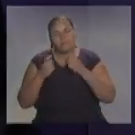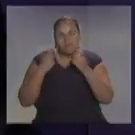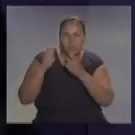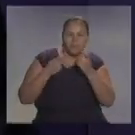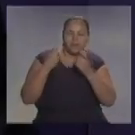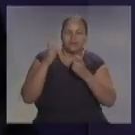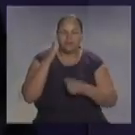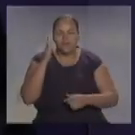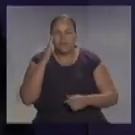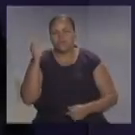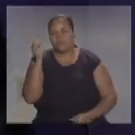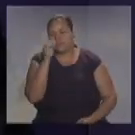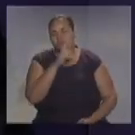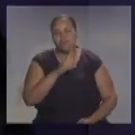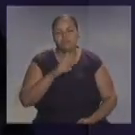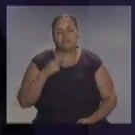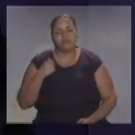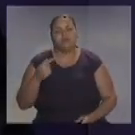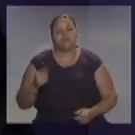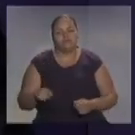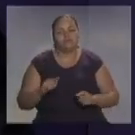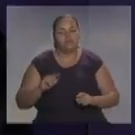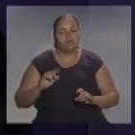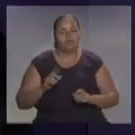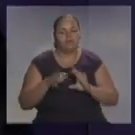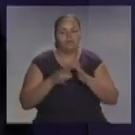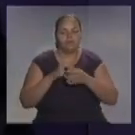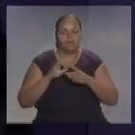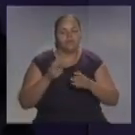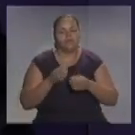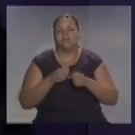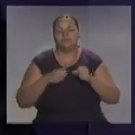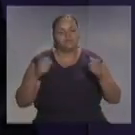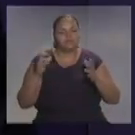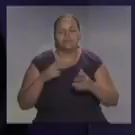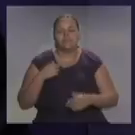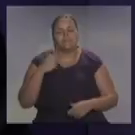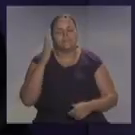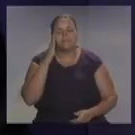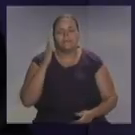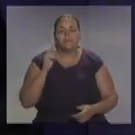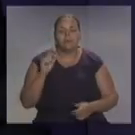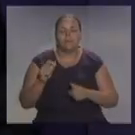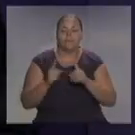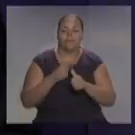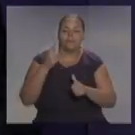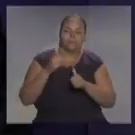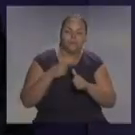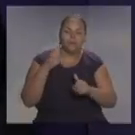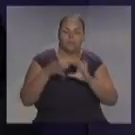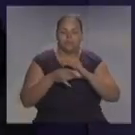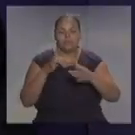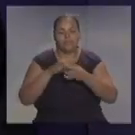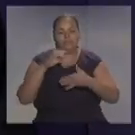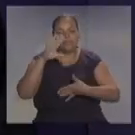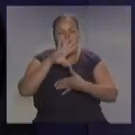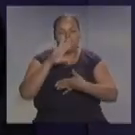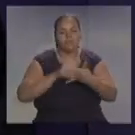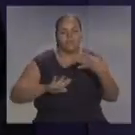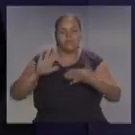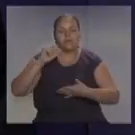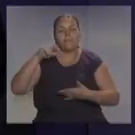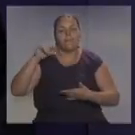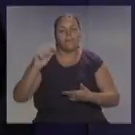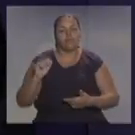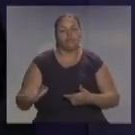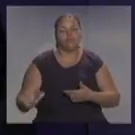muito preocupado, porque a gente sabe das dificuldades. Um evento nessa proporção, enfim, a primeira Olimpíada na América do Sul, a gente tinha